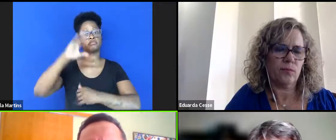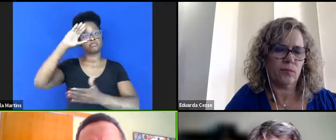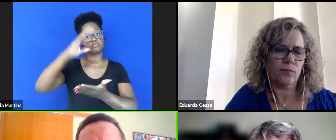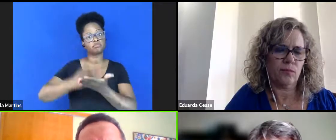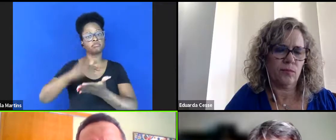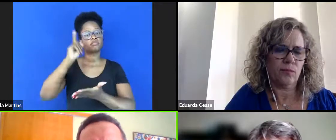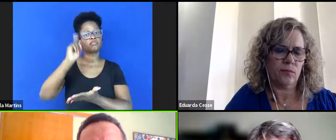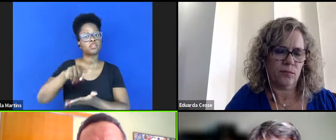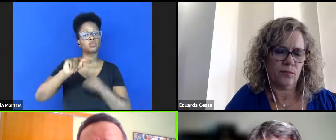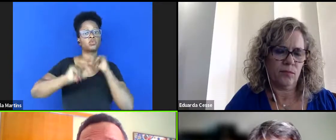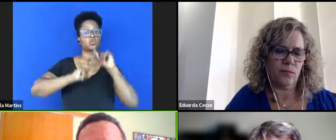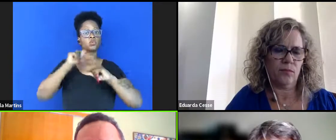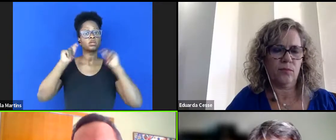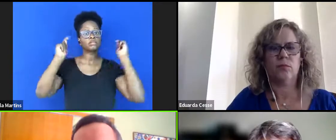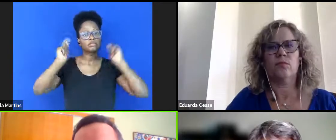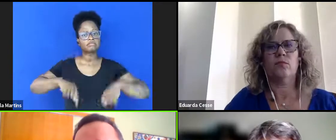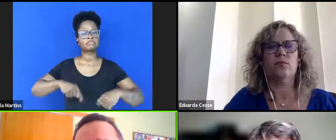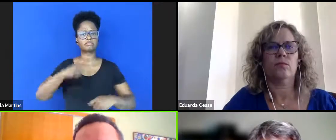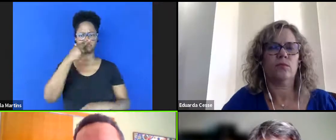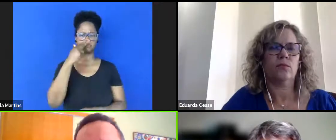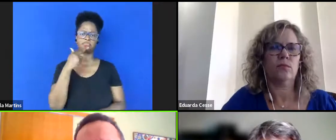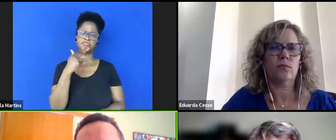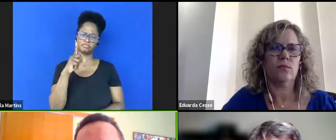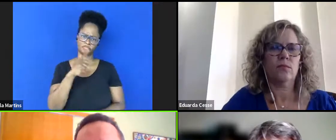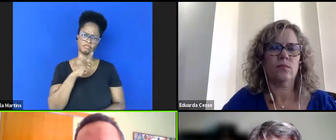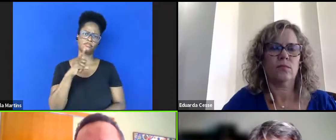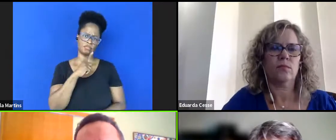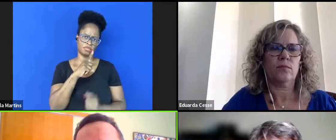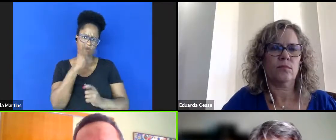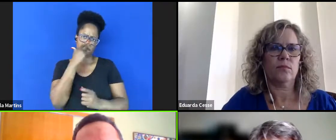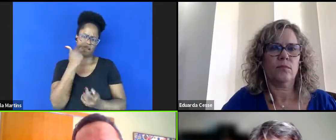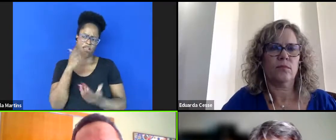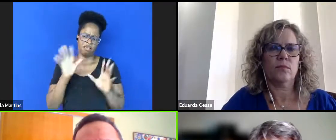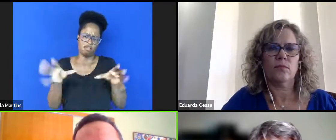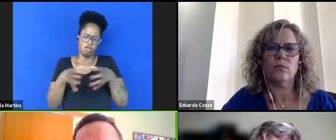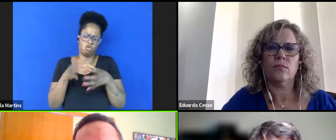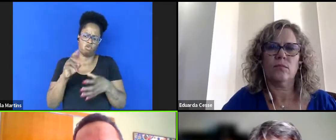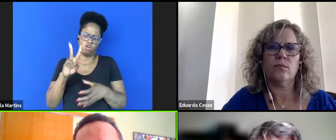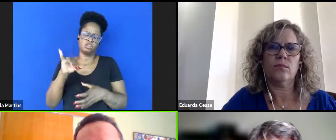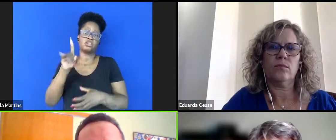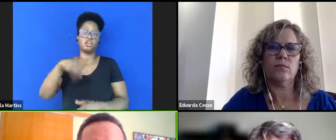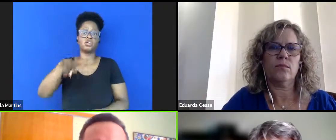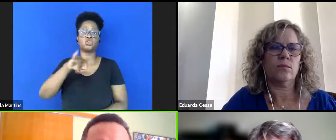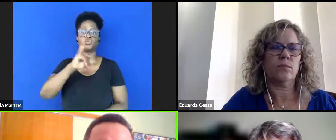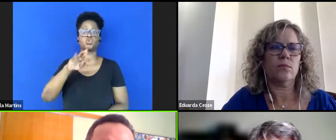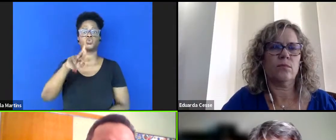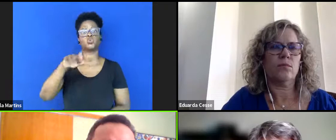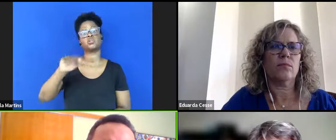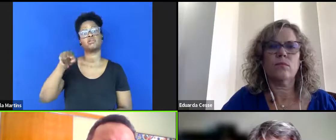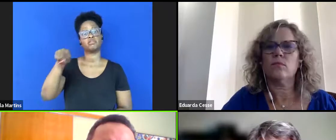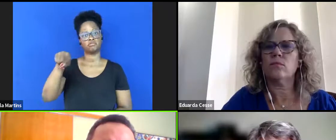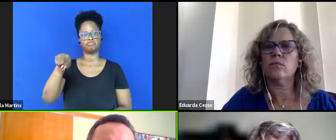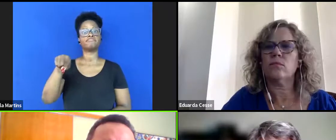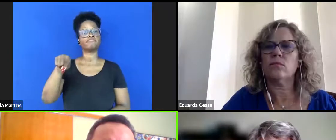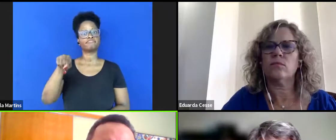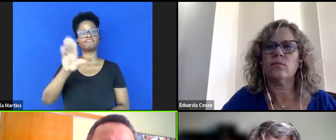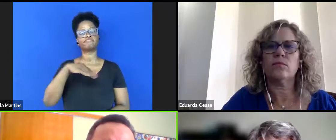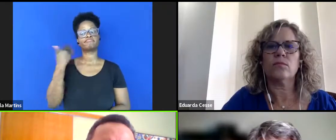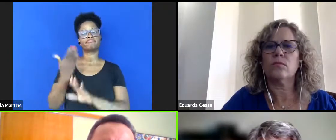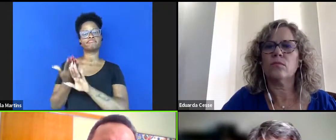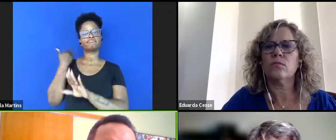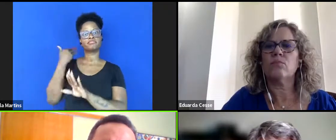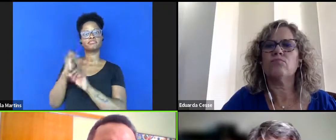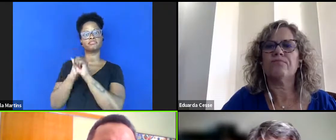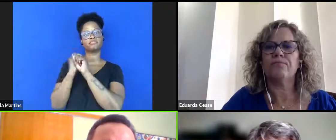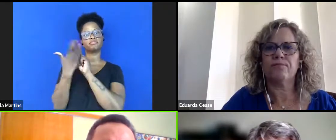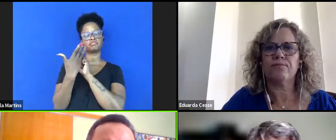que muito contribuiu para esse espírito coletivo, que é a nossa querida Juliana Demeis, que faleceu recentemente de